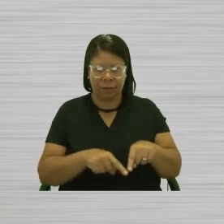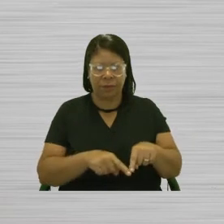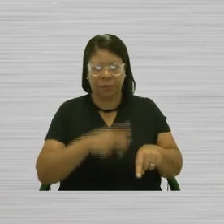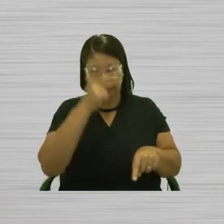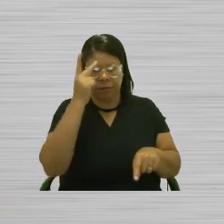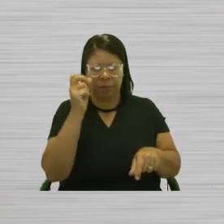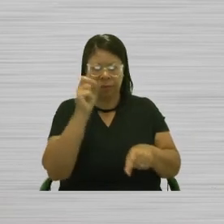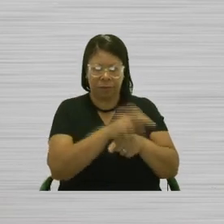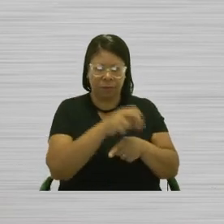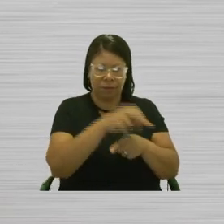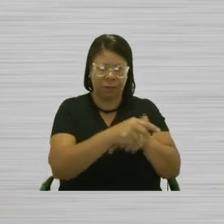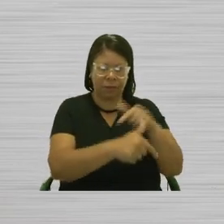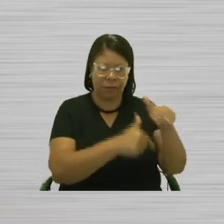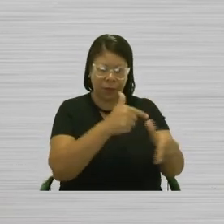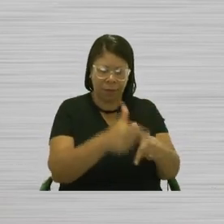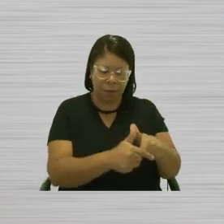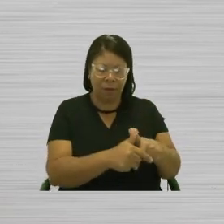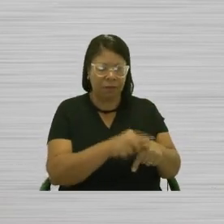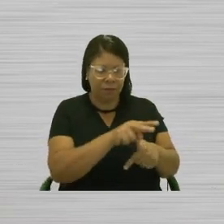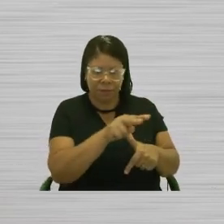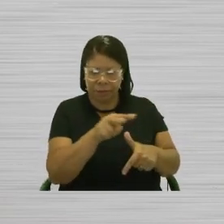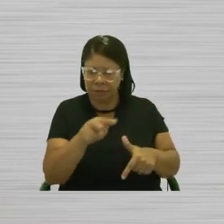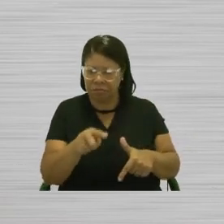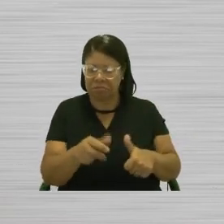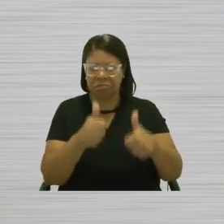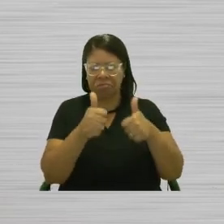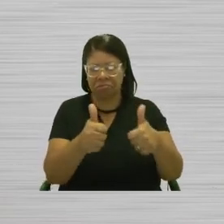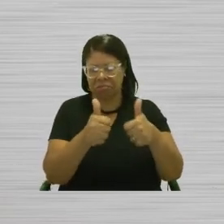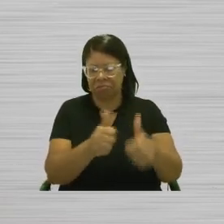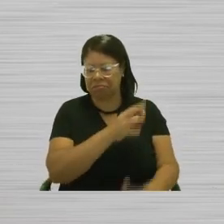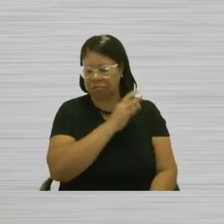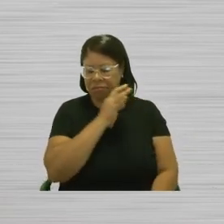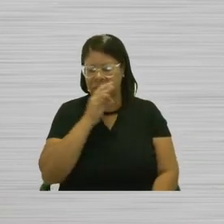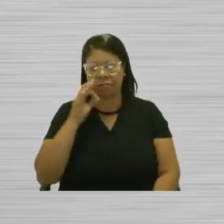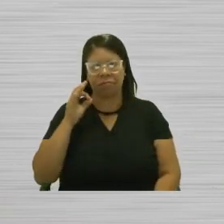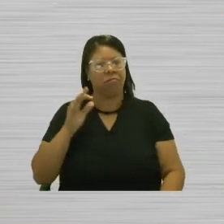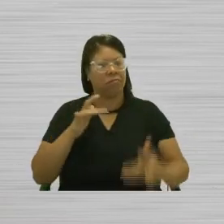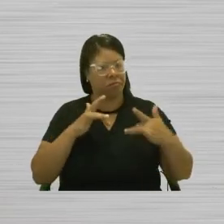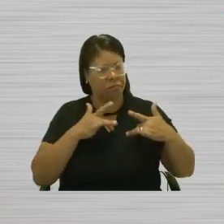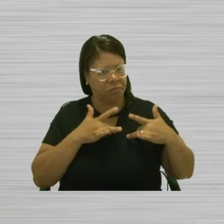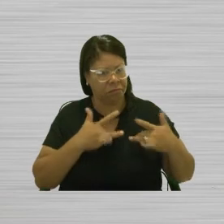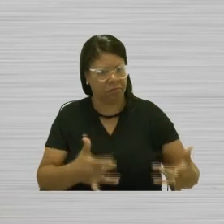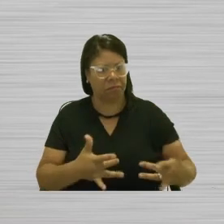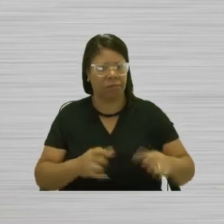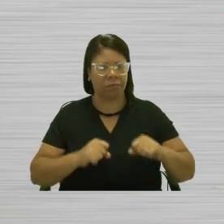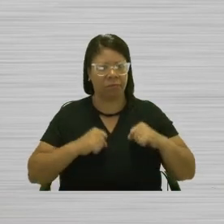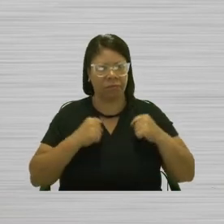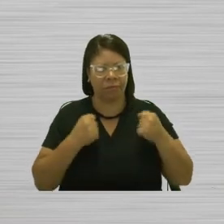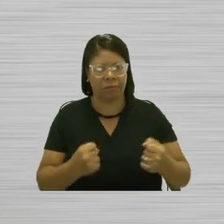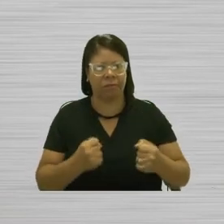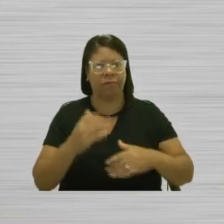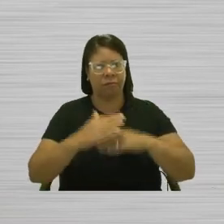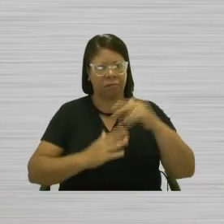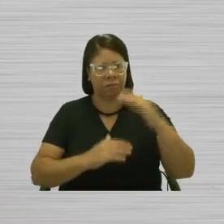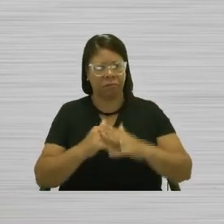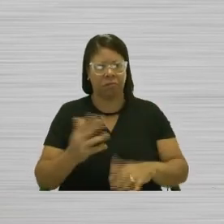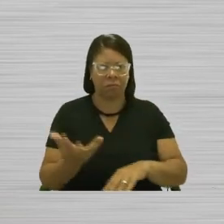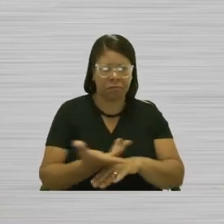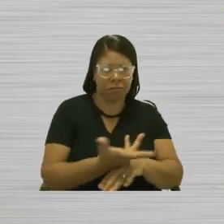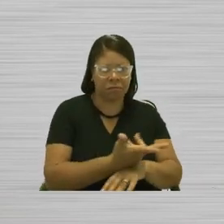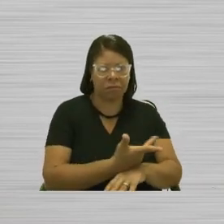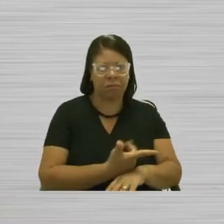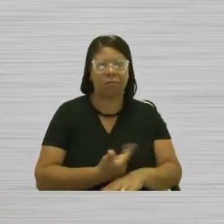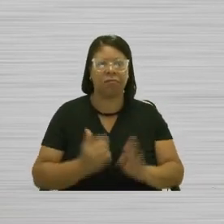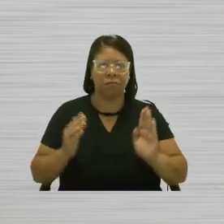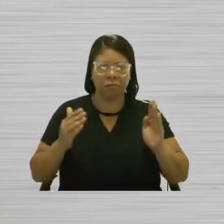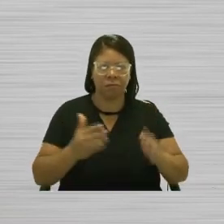você encontrar no município, um quadro de efetivo tão dedicado, tão competente e tão compromissado